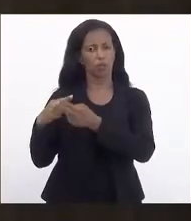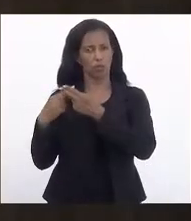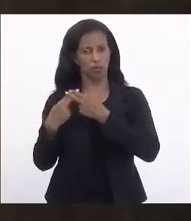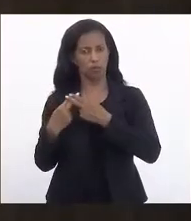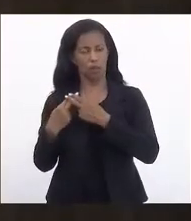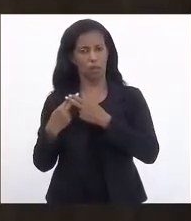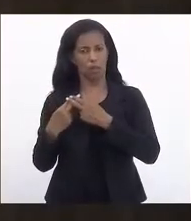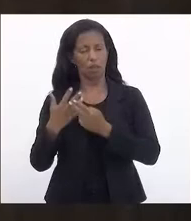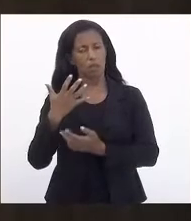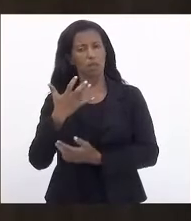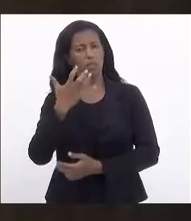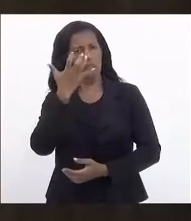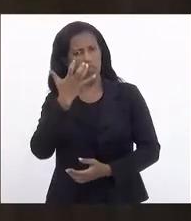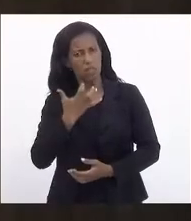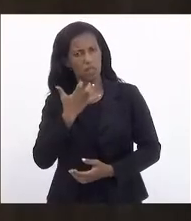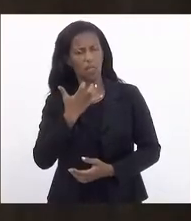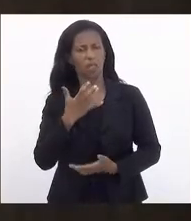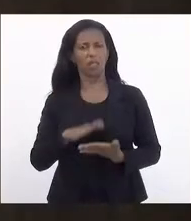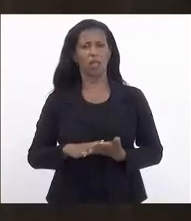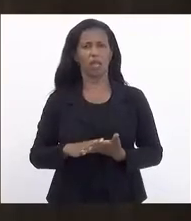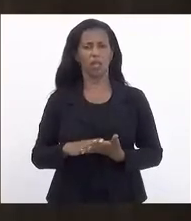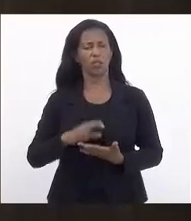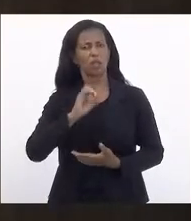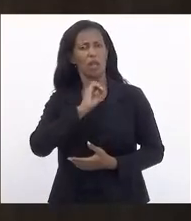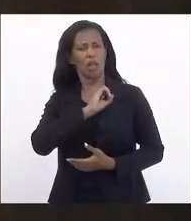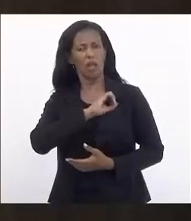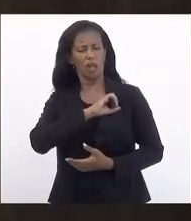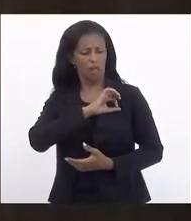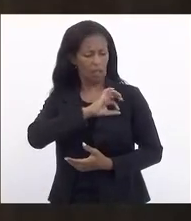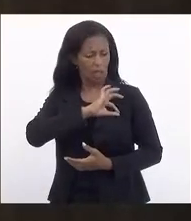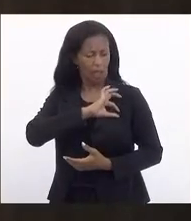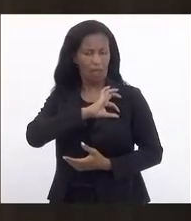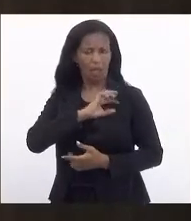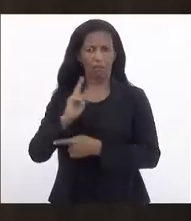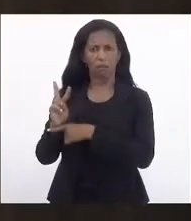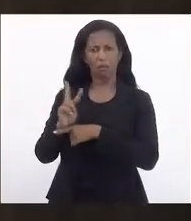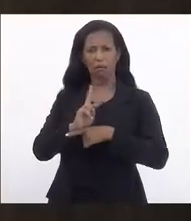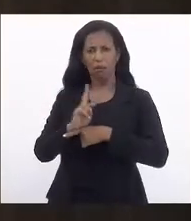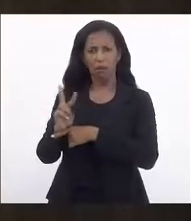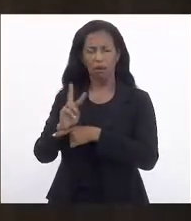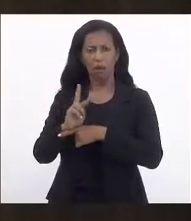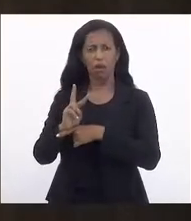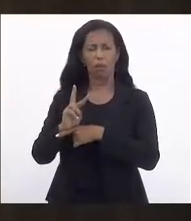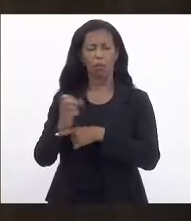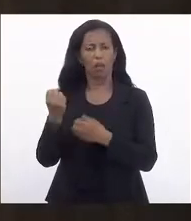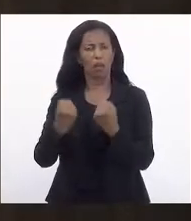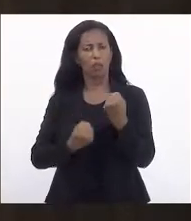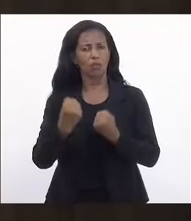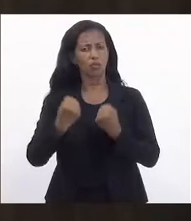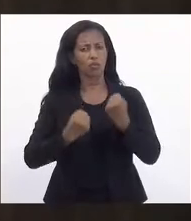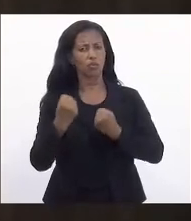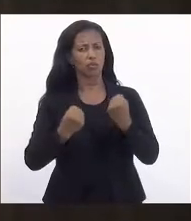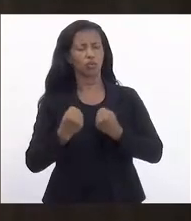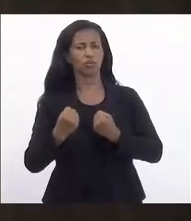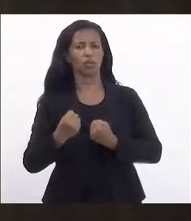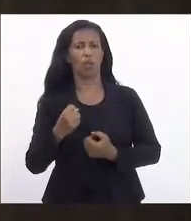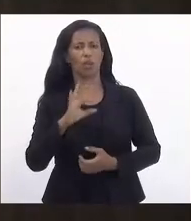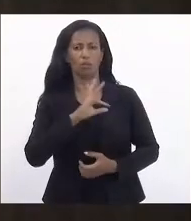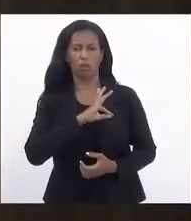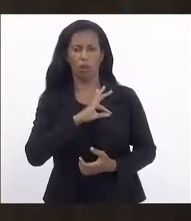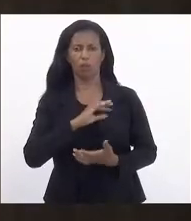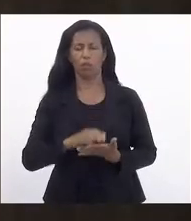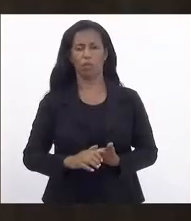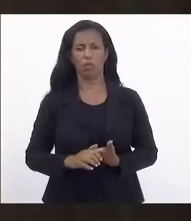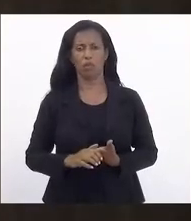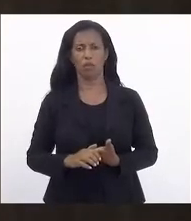celeridade na implantação de câmeras nos uniformes e viaturas da Polícia Militar investimento